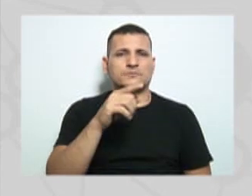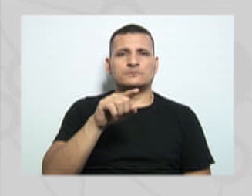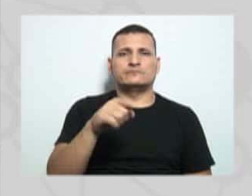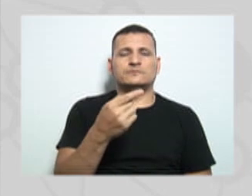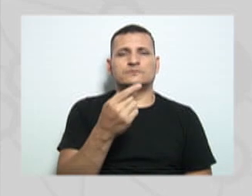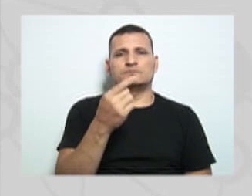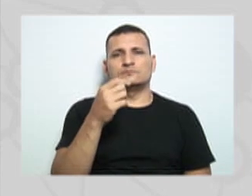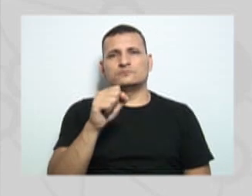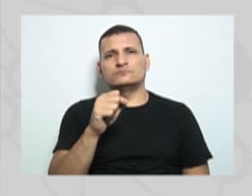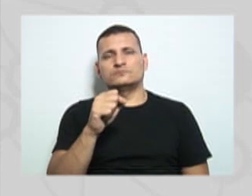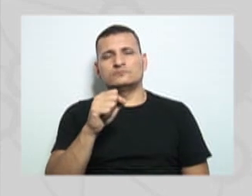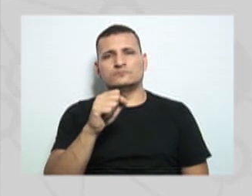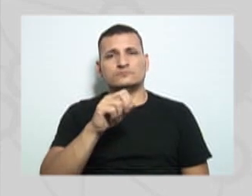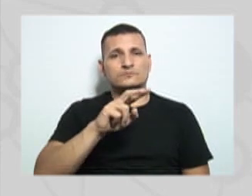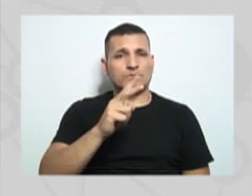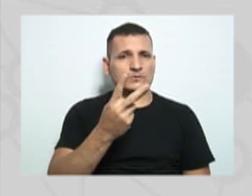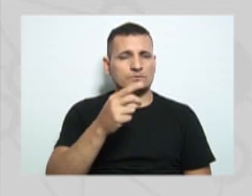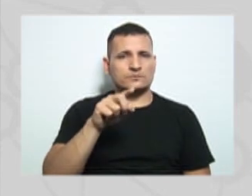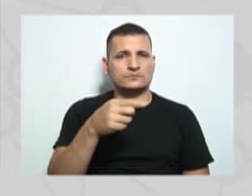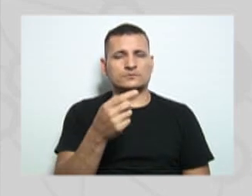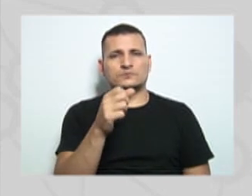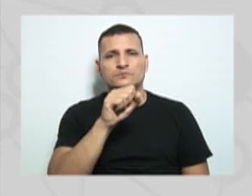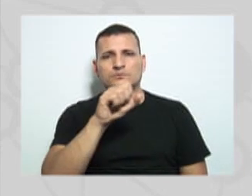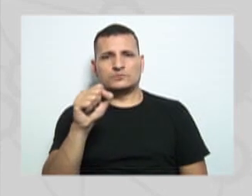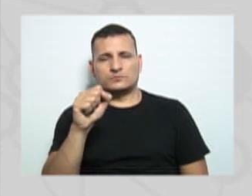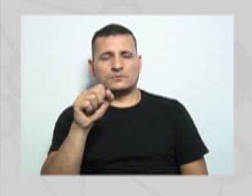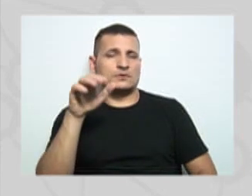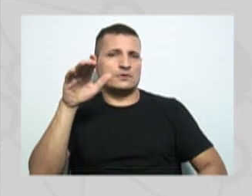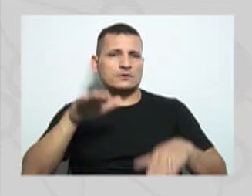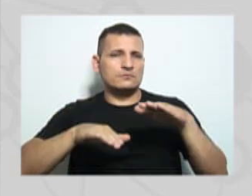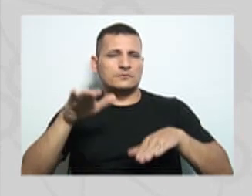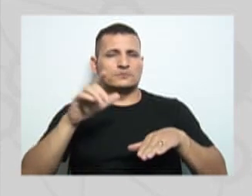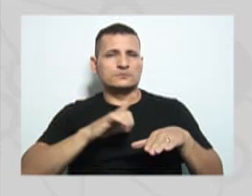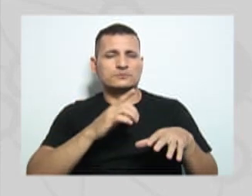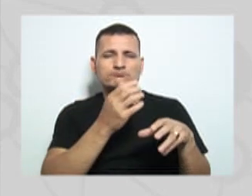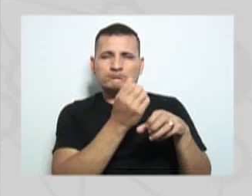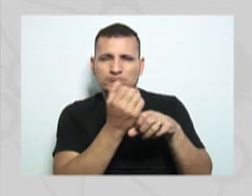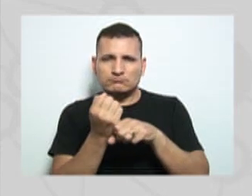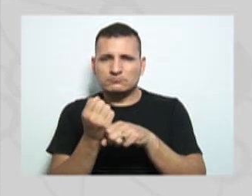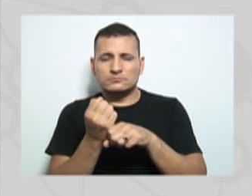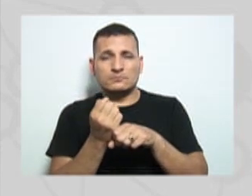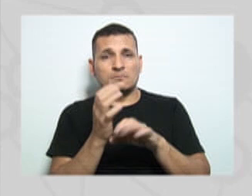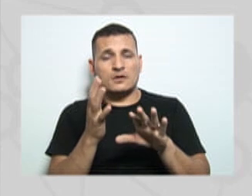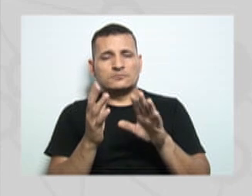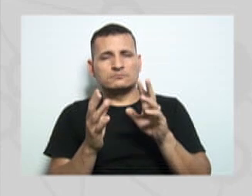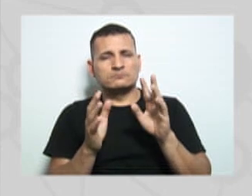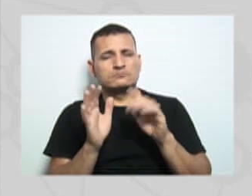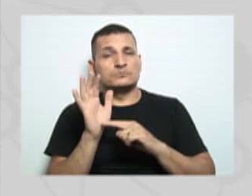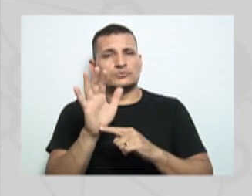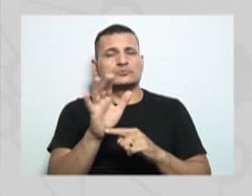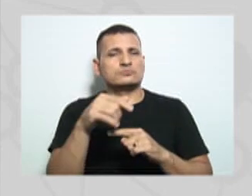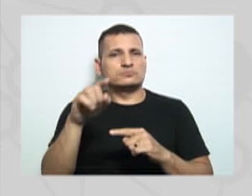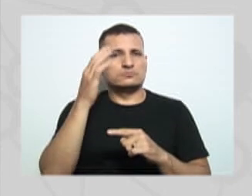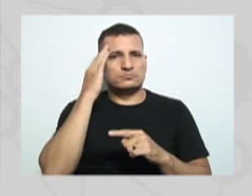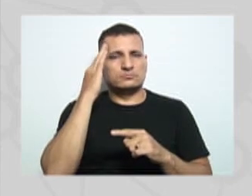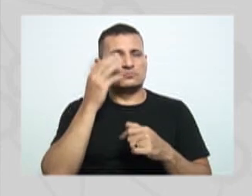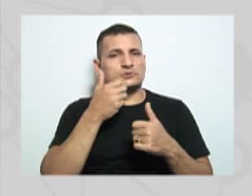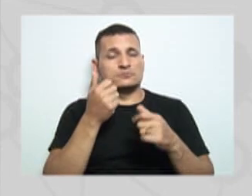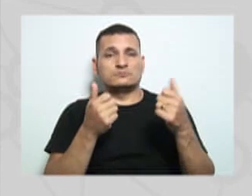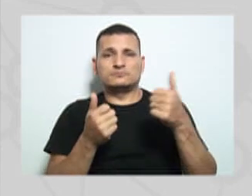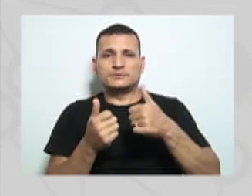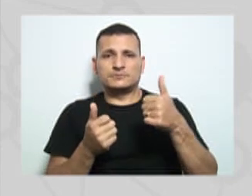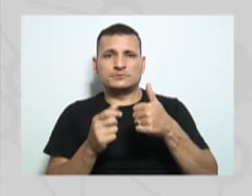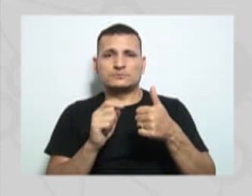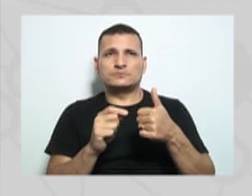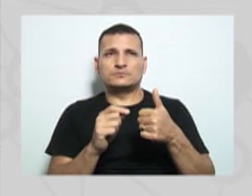4,8%, ou 2,88, dependendo, é feito um cálculo. Só que dessa forma vocês vão entender melhor. Primeiro eu faço o cálculo da atividade, ou seja,